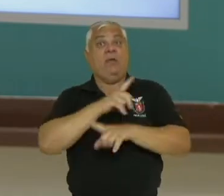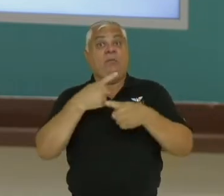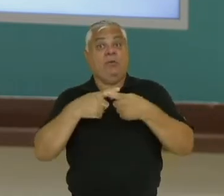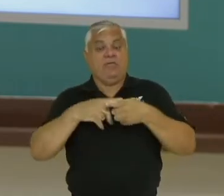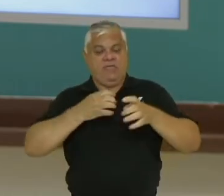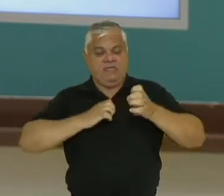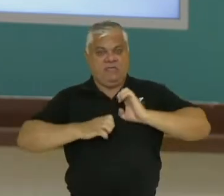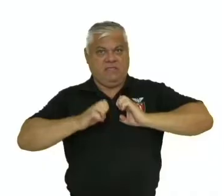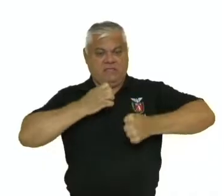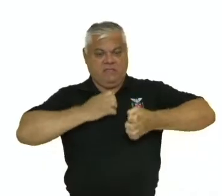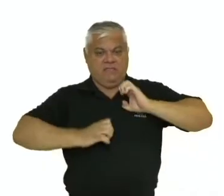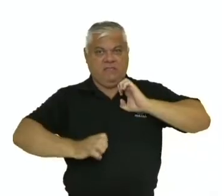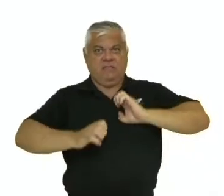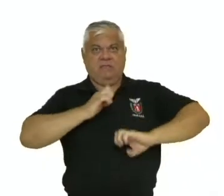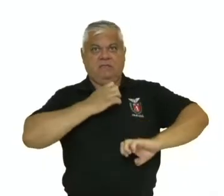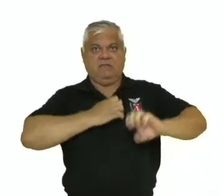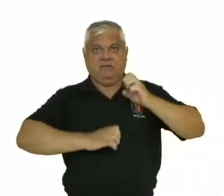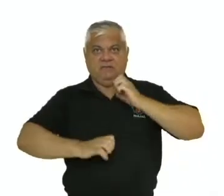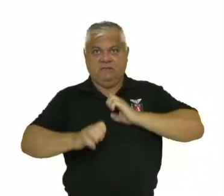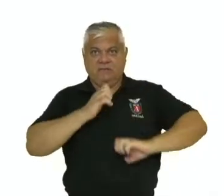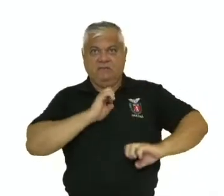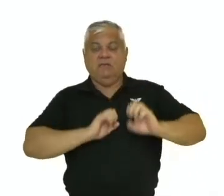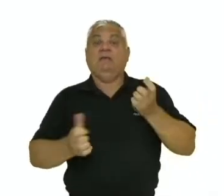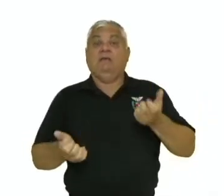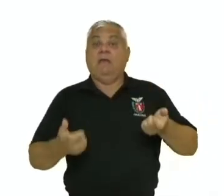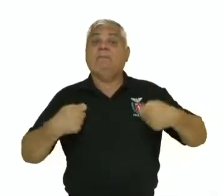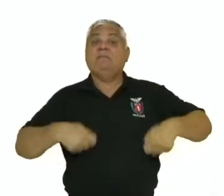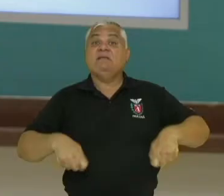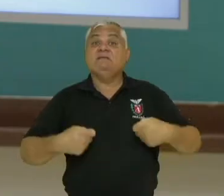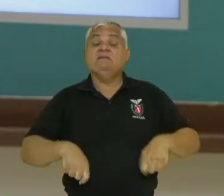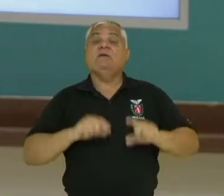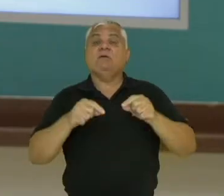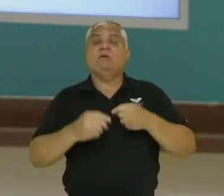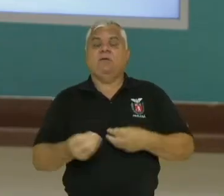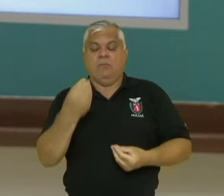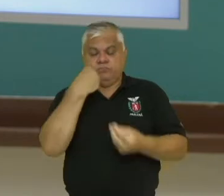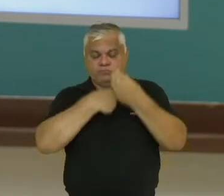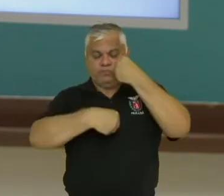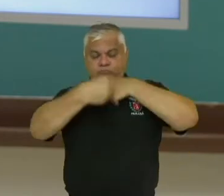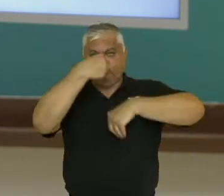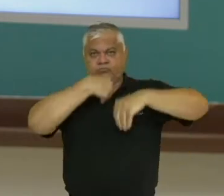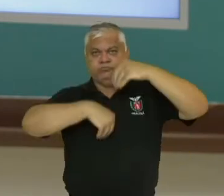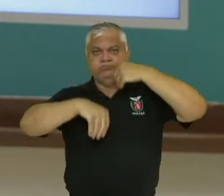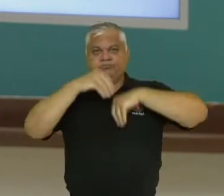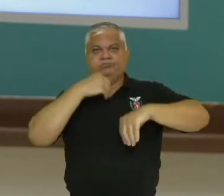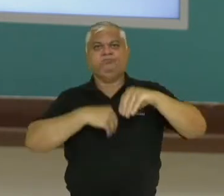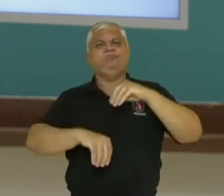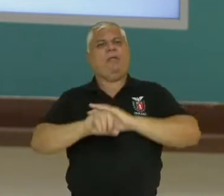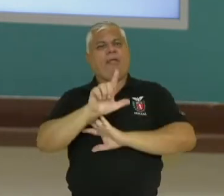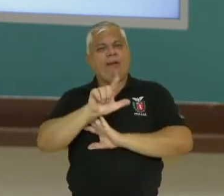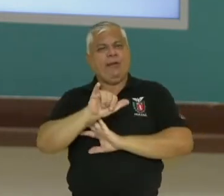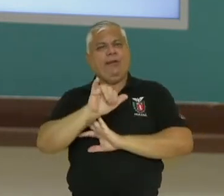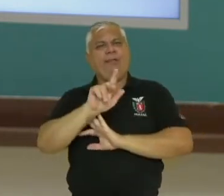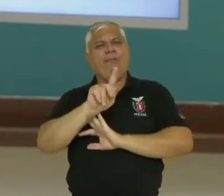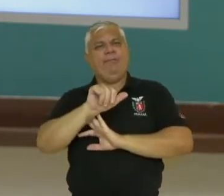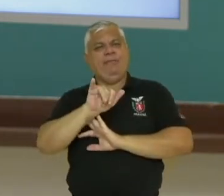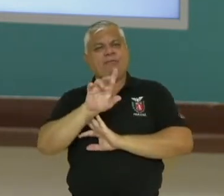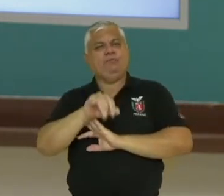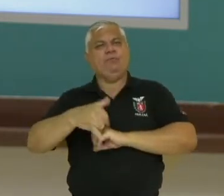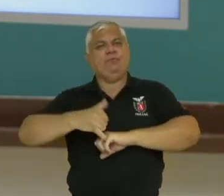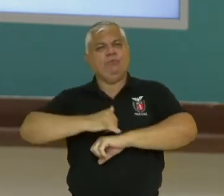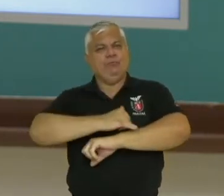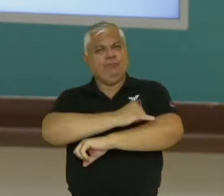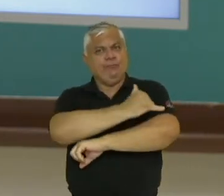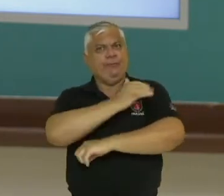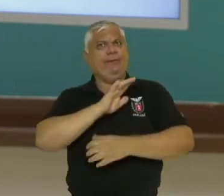desses alimentos, quando não utilizada pelo organismo, ela é acumulada na forma de lipídios, na forma de